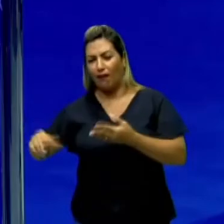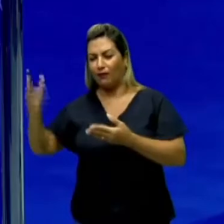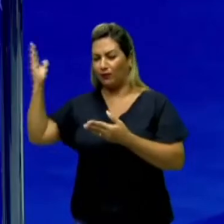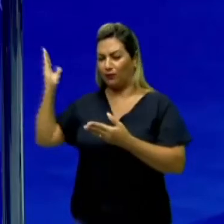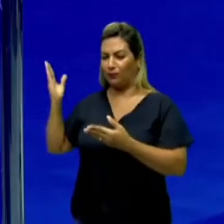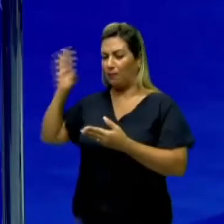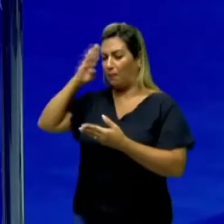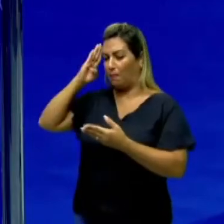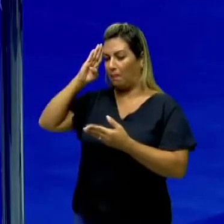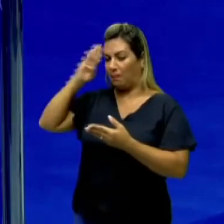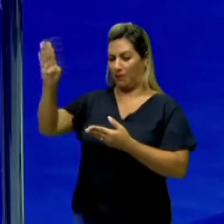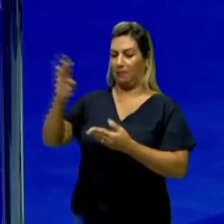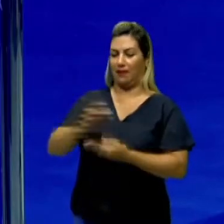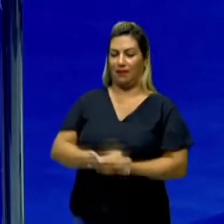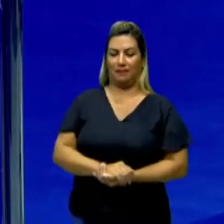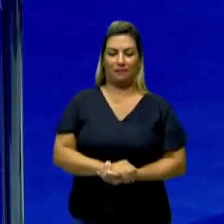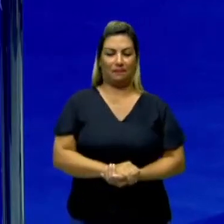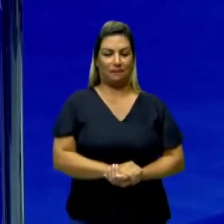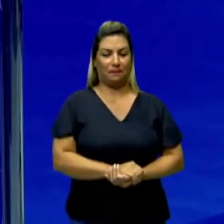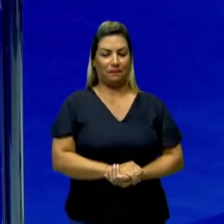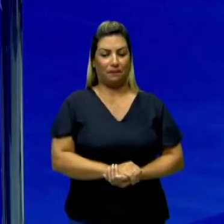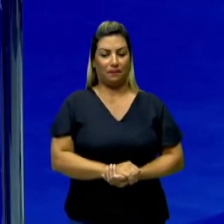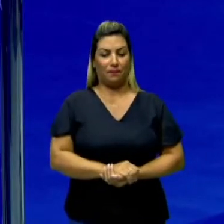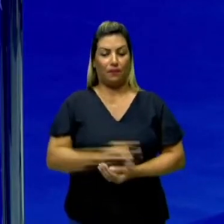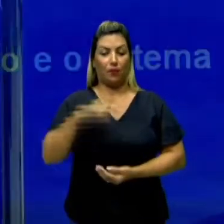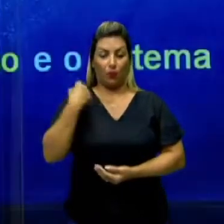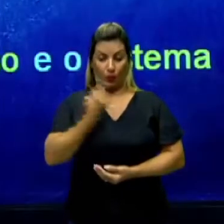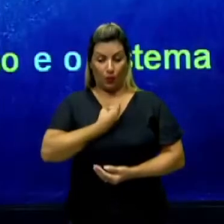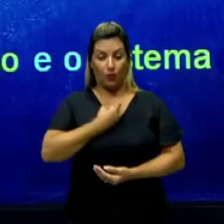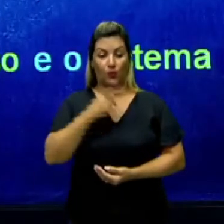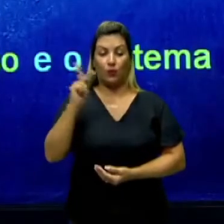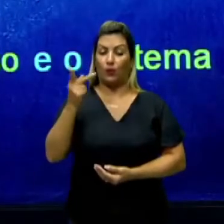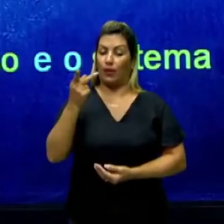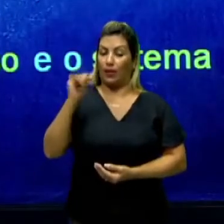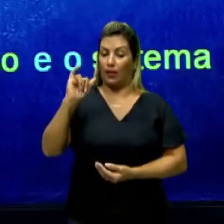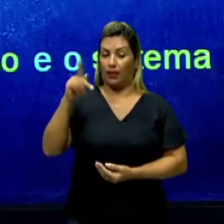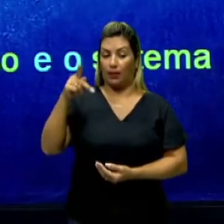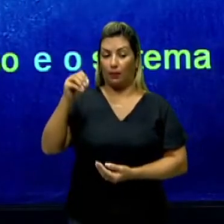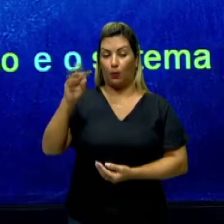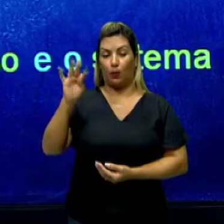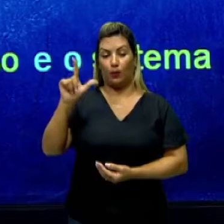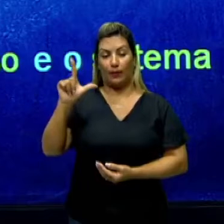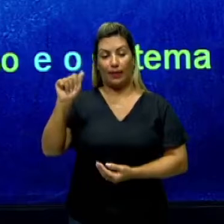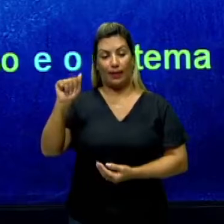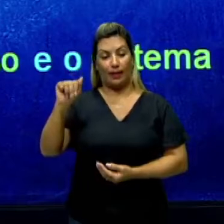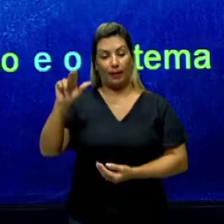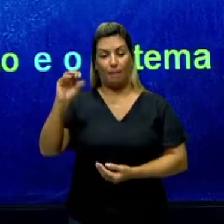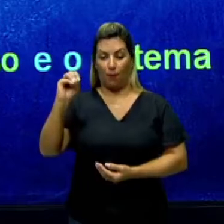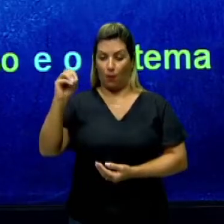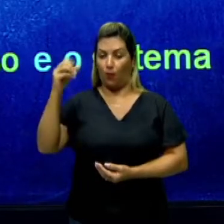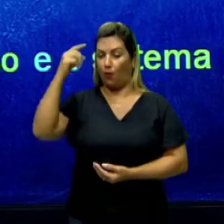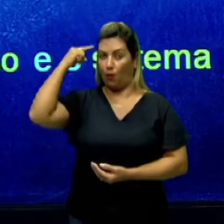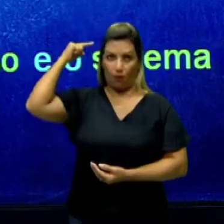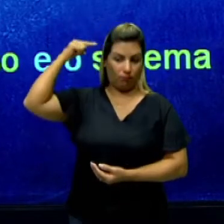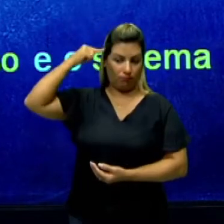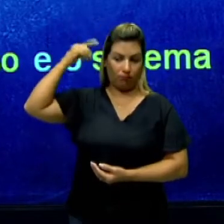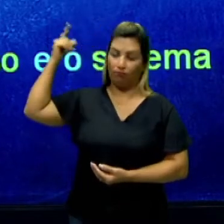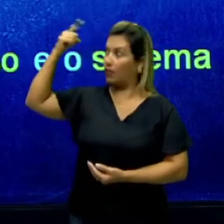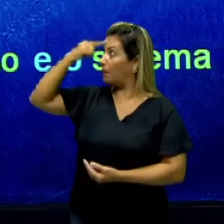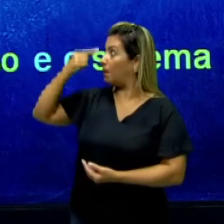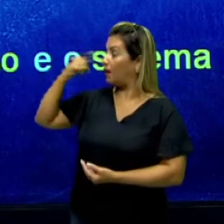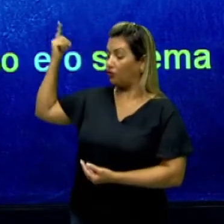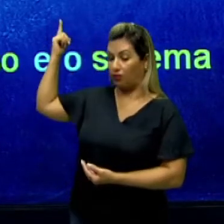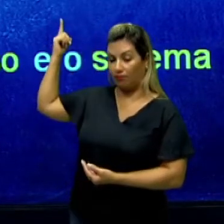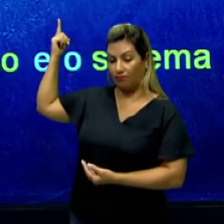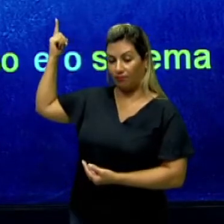são os principais. O nosso hipotálamo, como vocês podem ver na figura, fica nessa região do seu